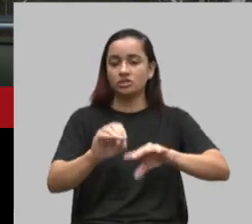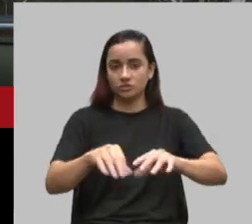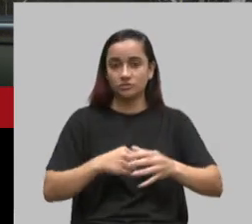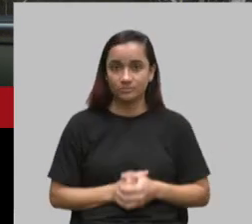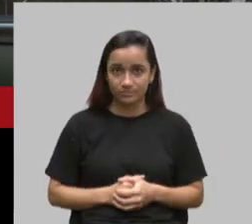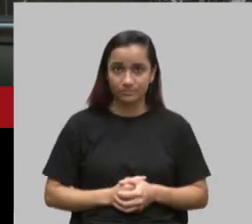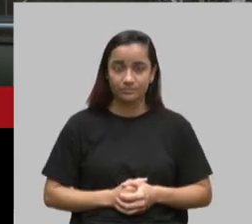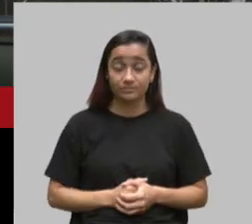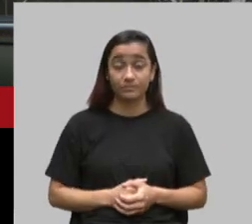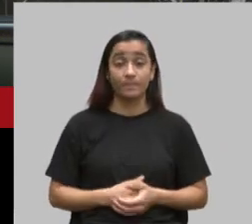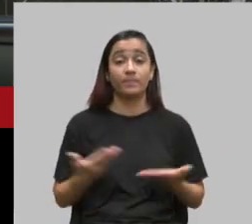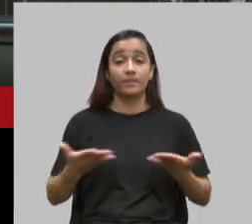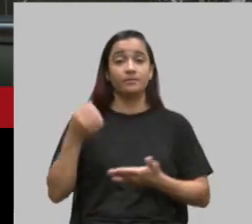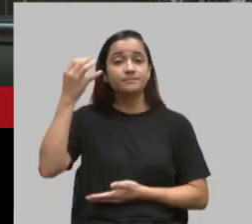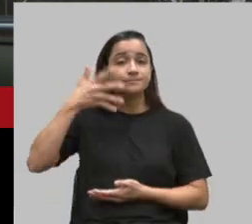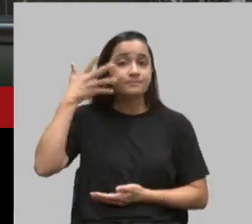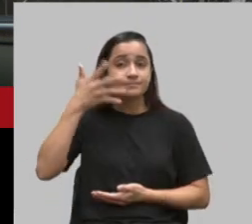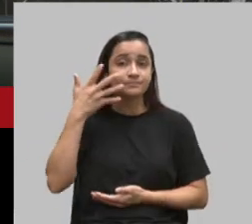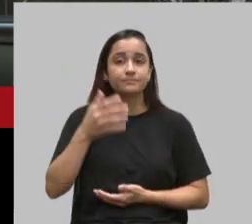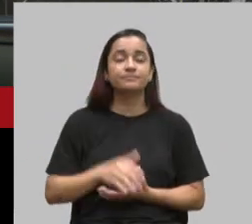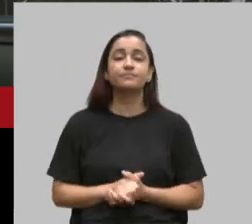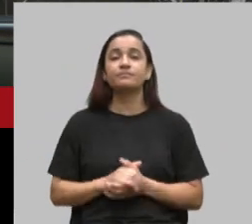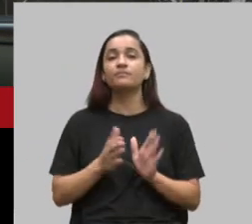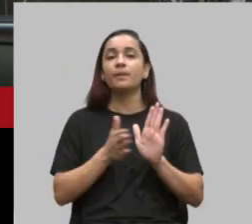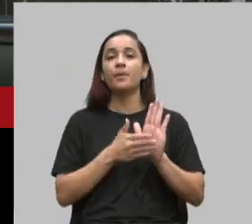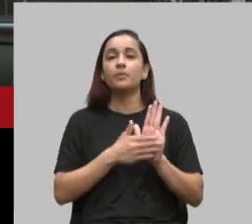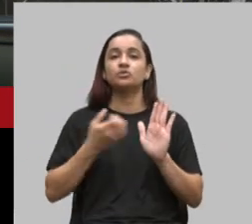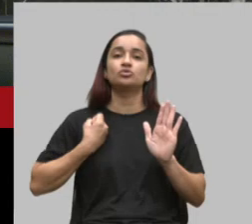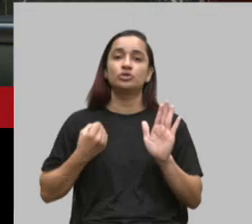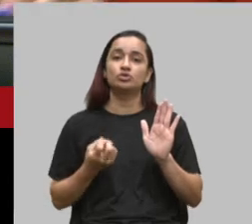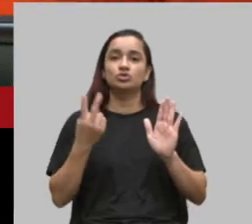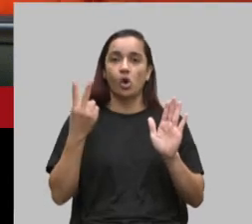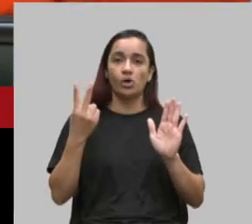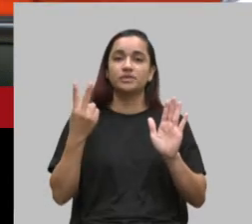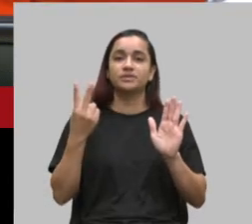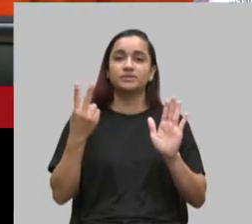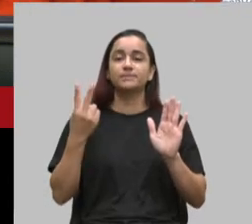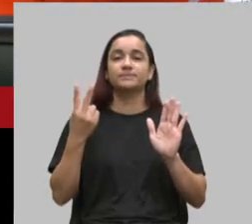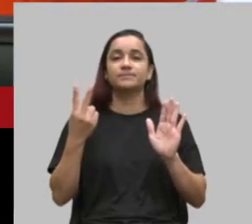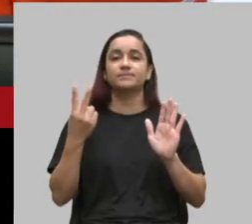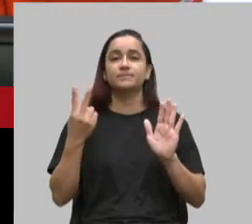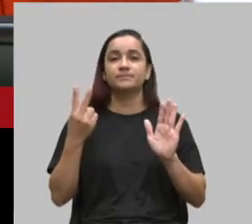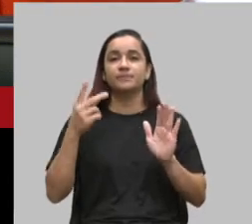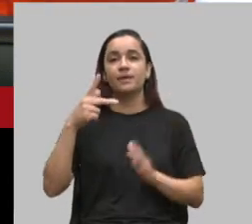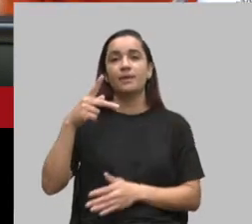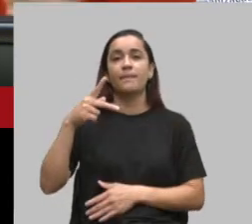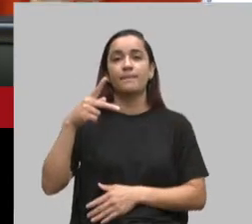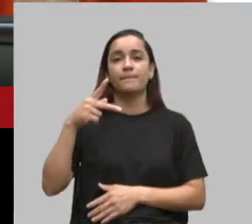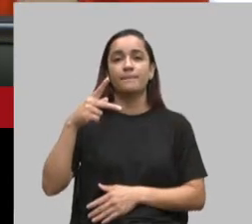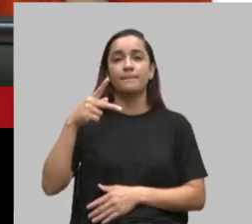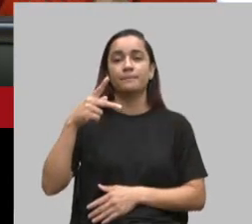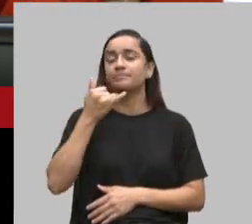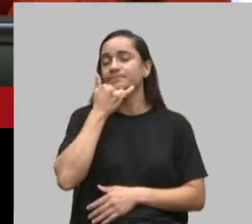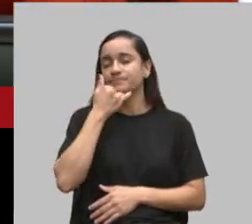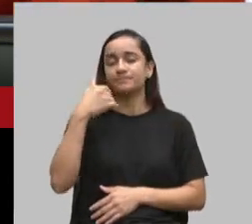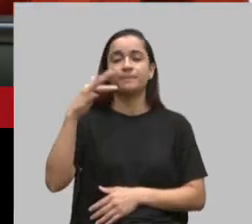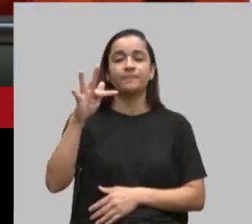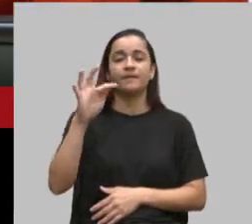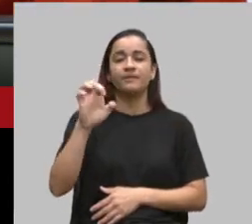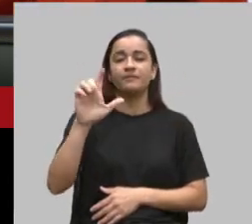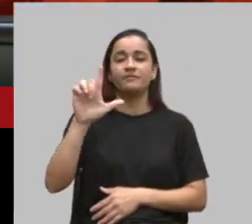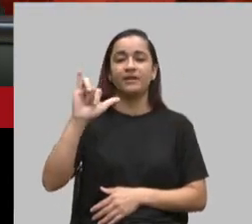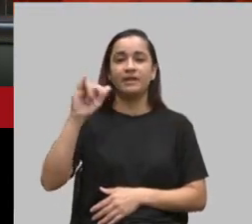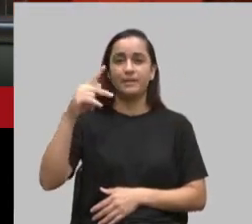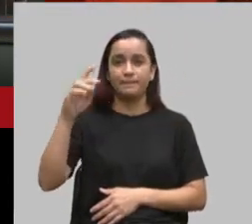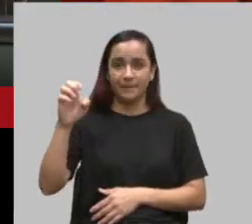ao orador da proposta número dois a oradora da proposta número do Felipe perdão ao orador da